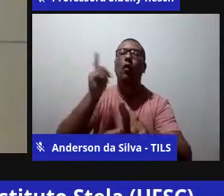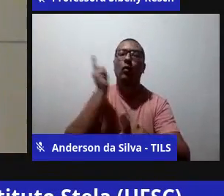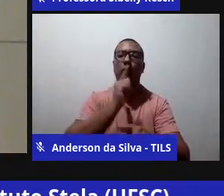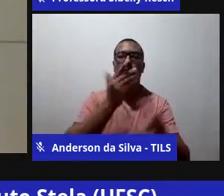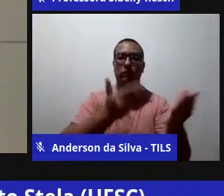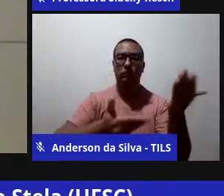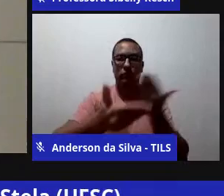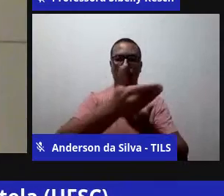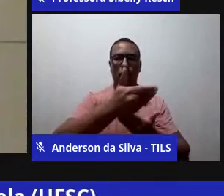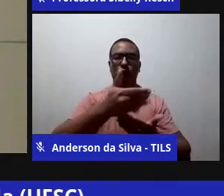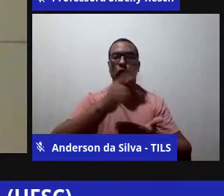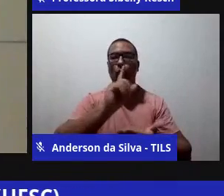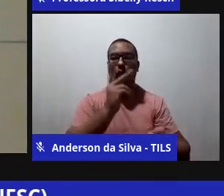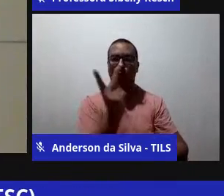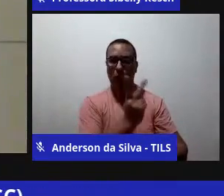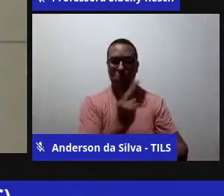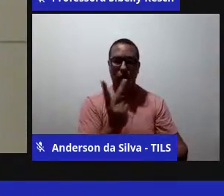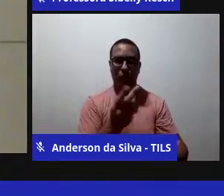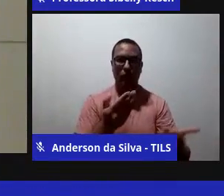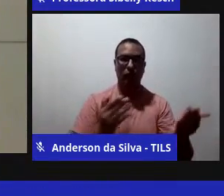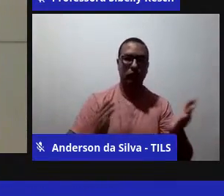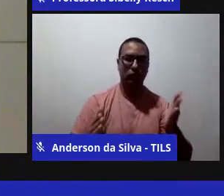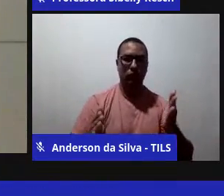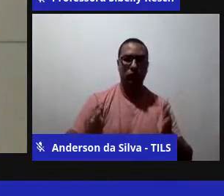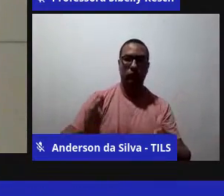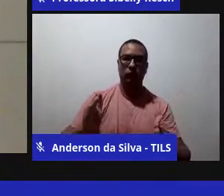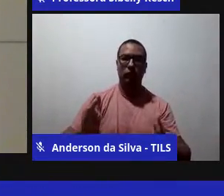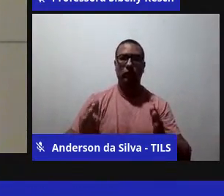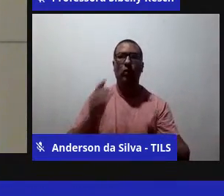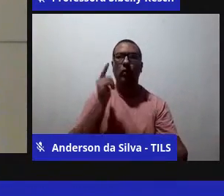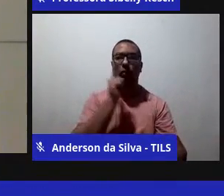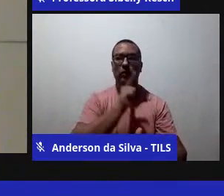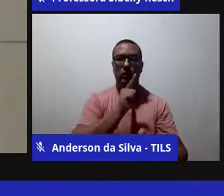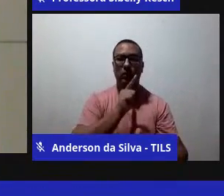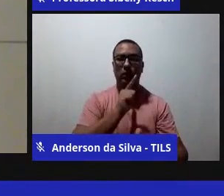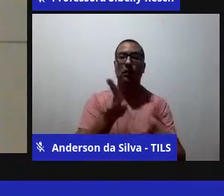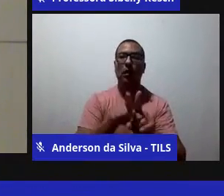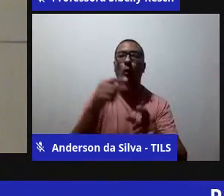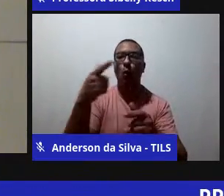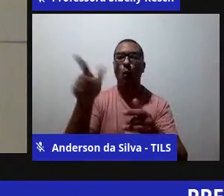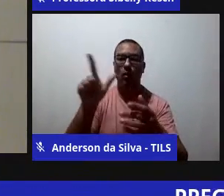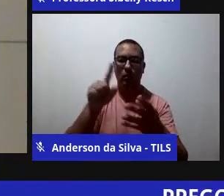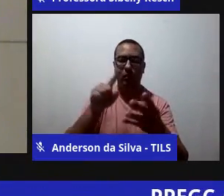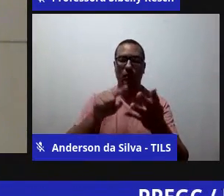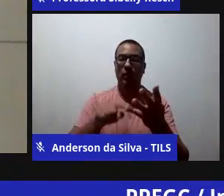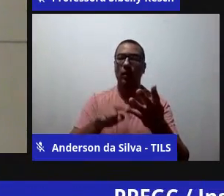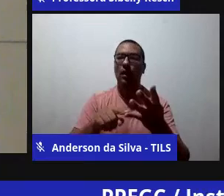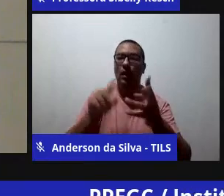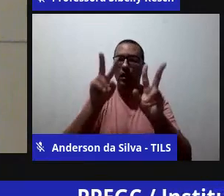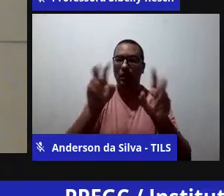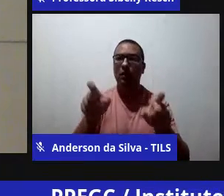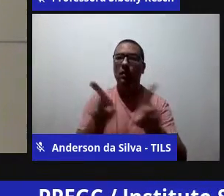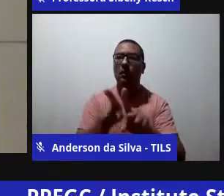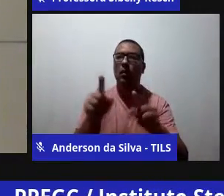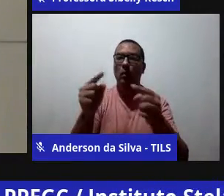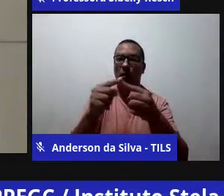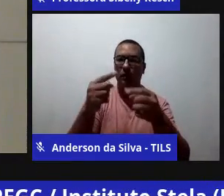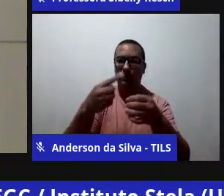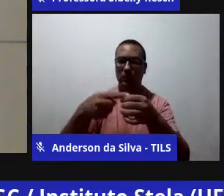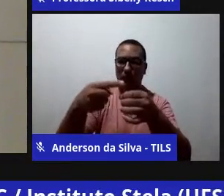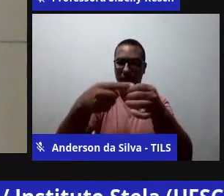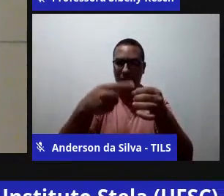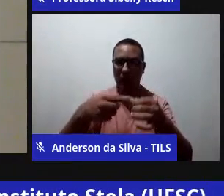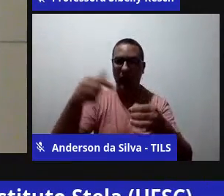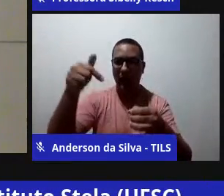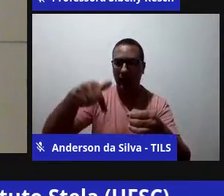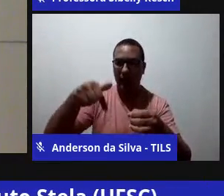robô com outro. Uma outra questão, agora mais centrada no tema cidades, que nós chamamos aqui na Universidade Federal